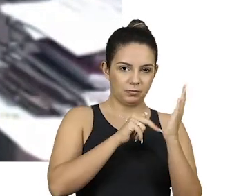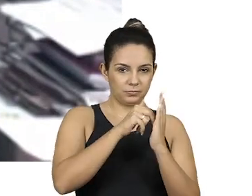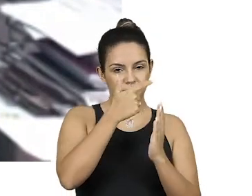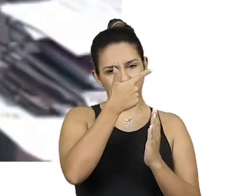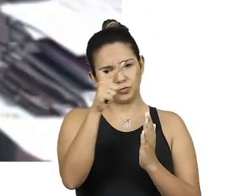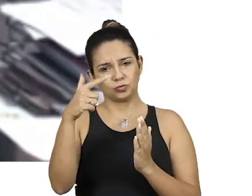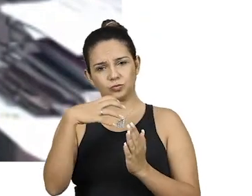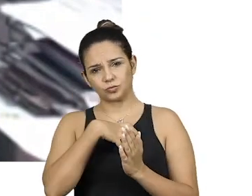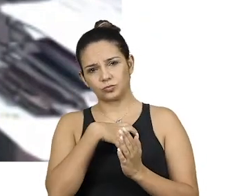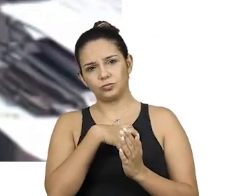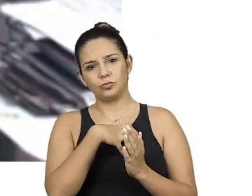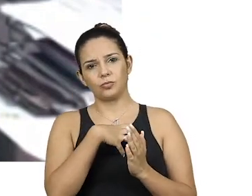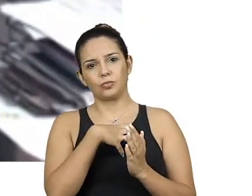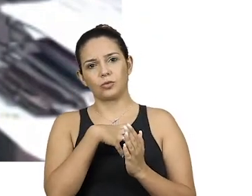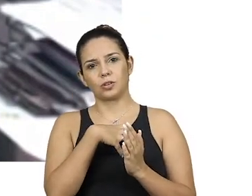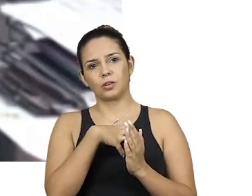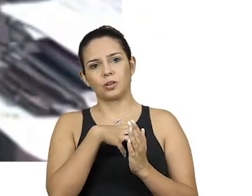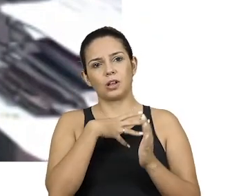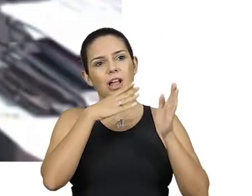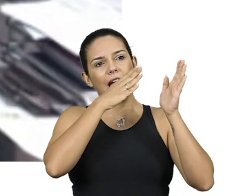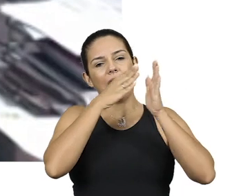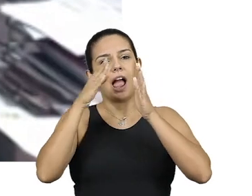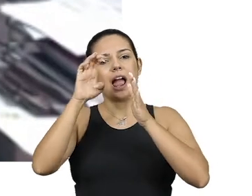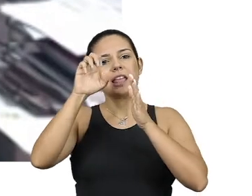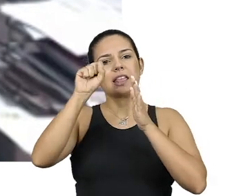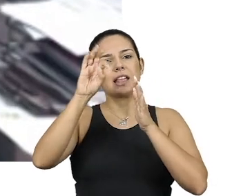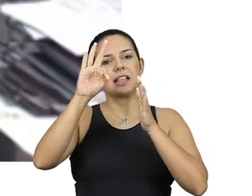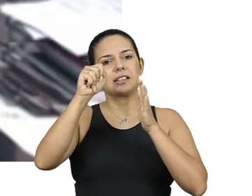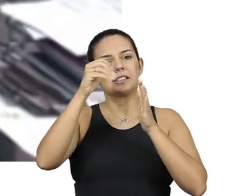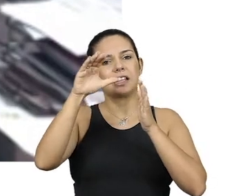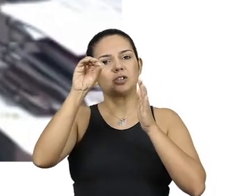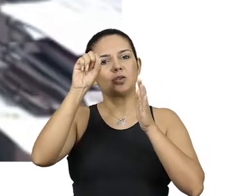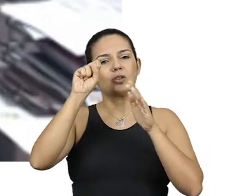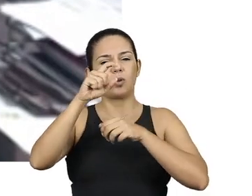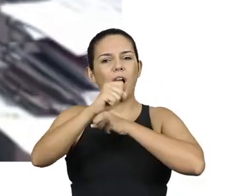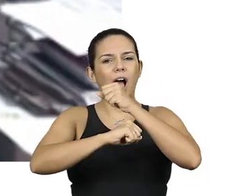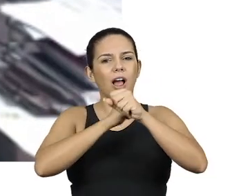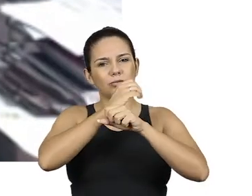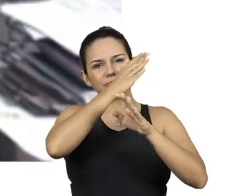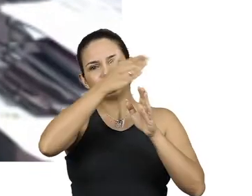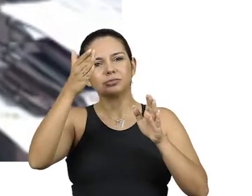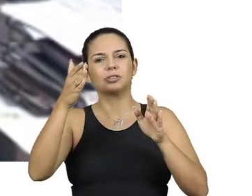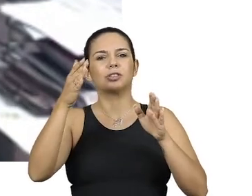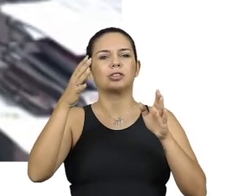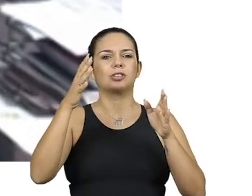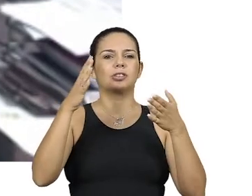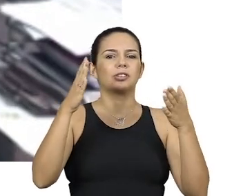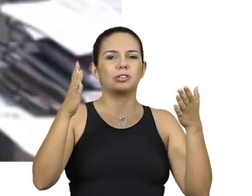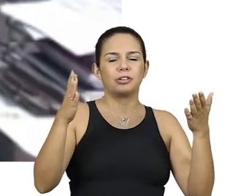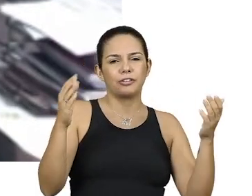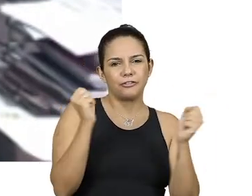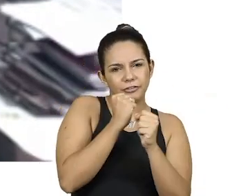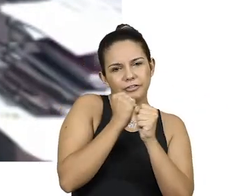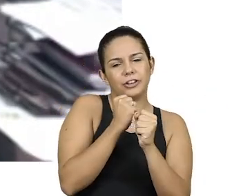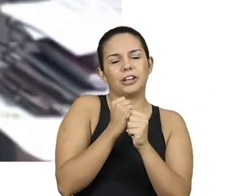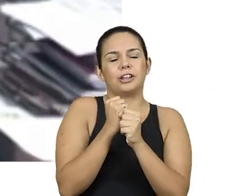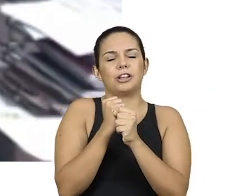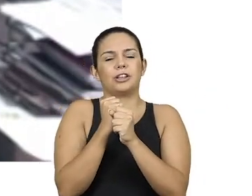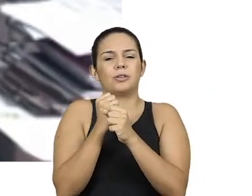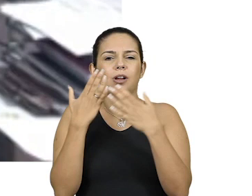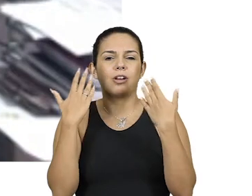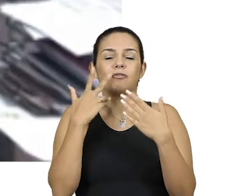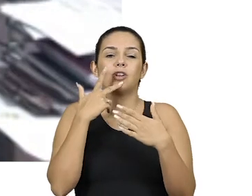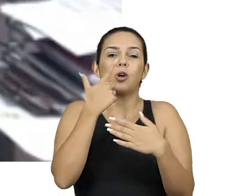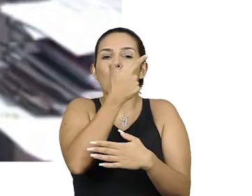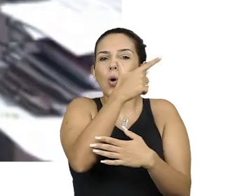estações, o passar das horas. o amanhecer, o pôr do